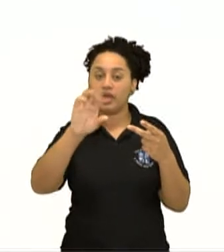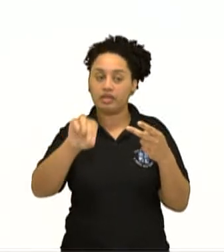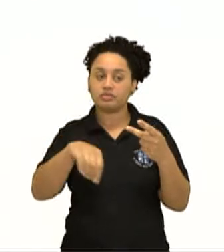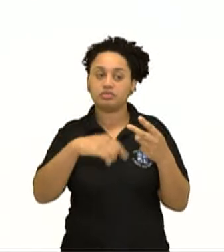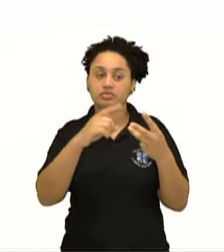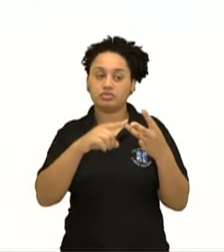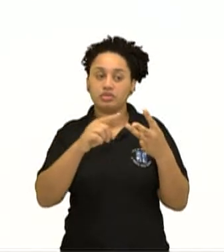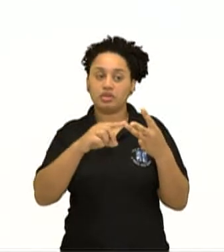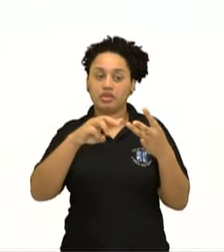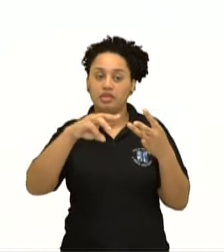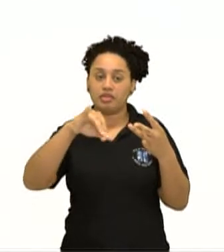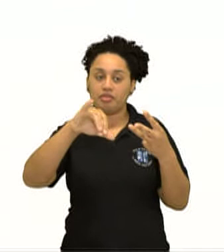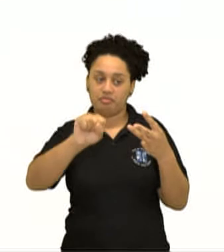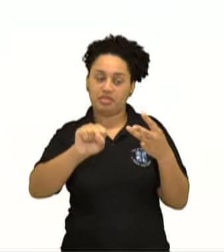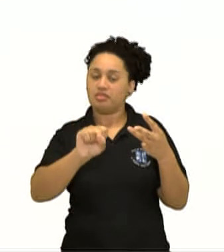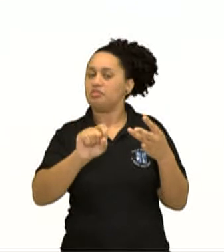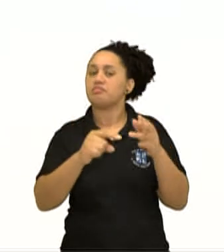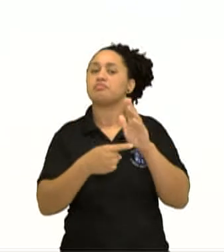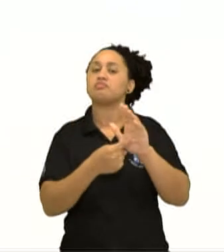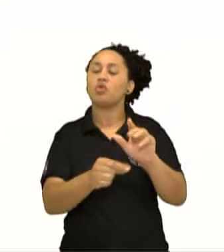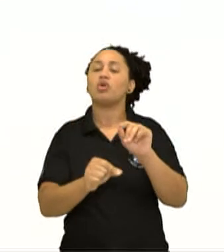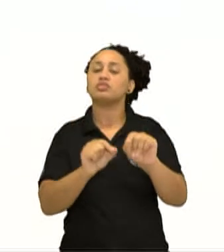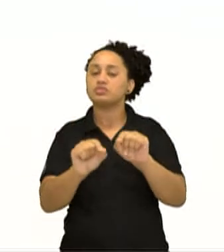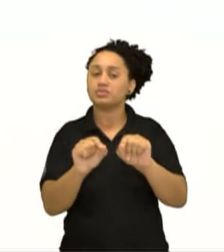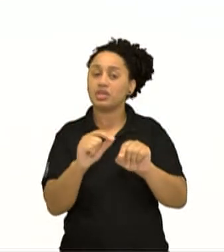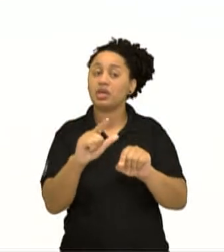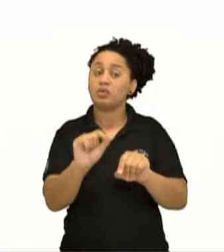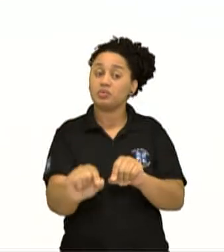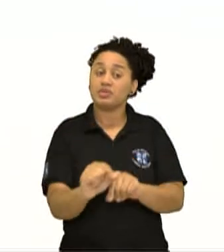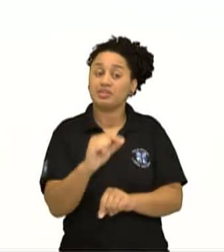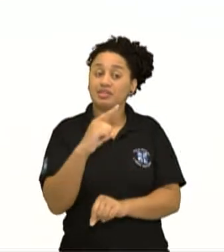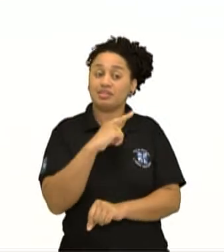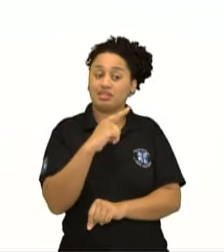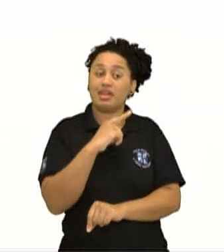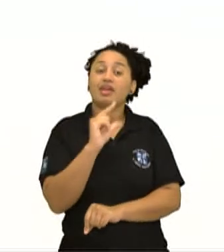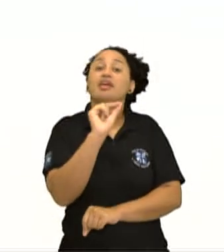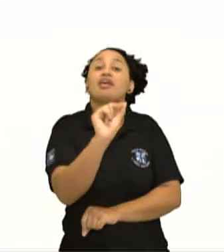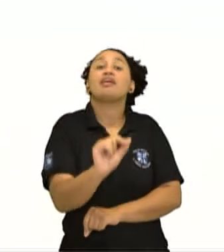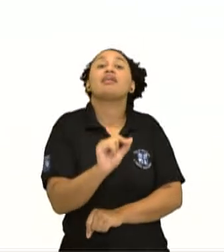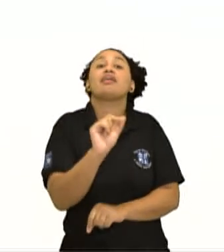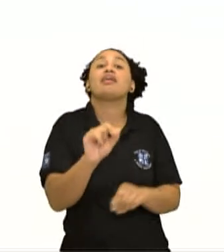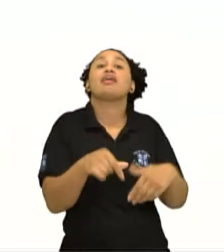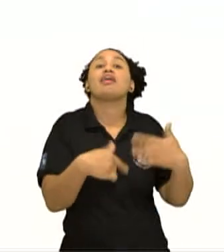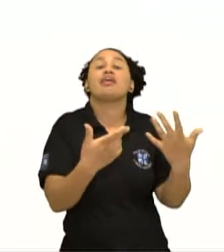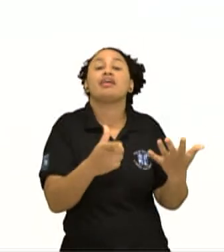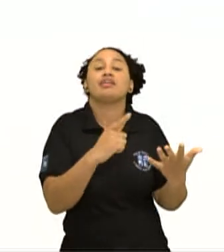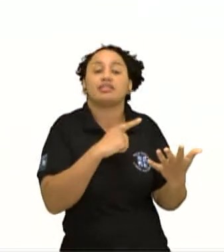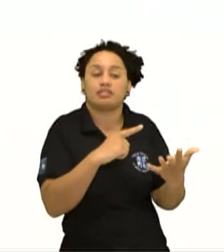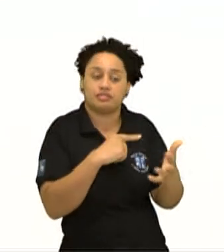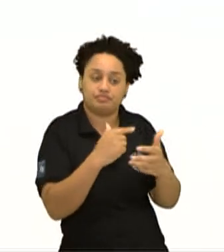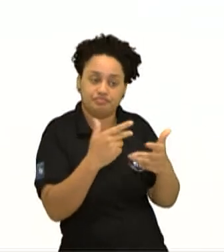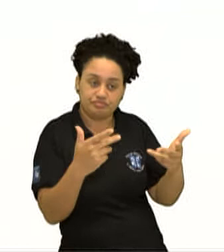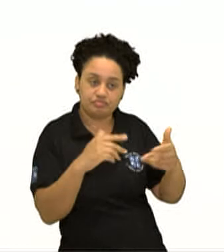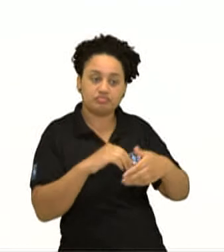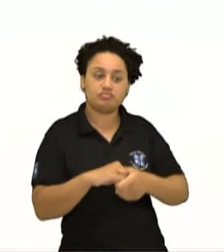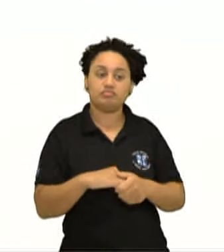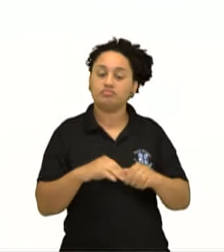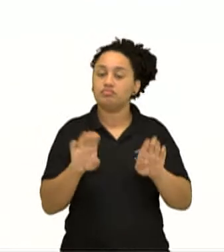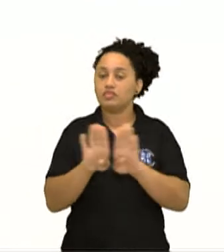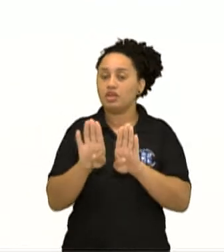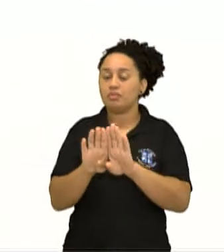de possessão, ou seja, indicam a quem pertenece algo. Também